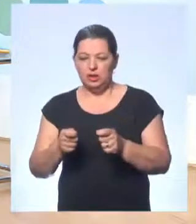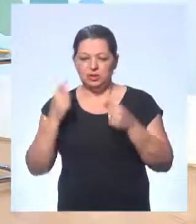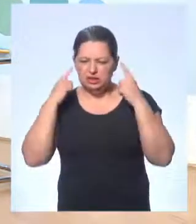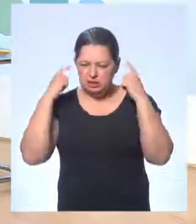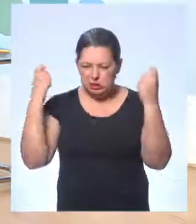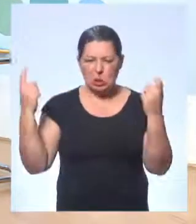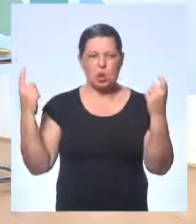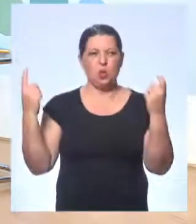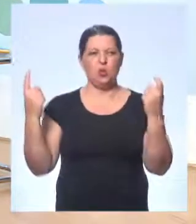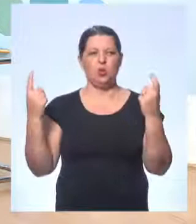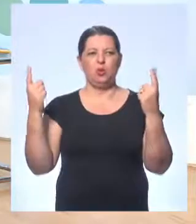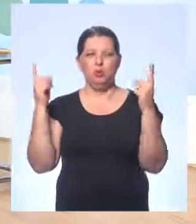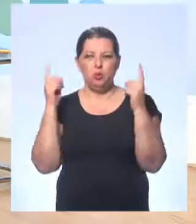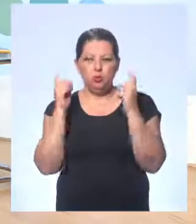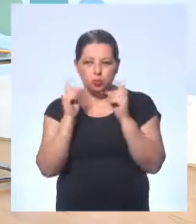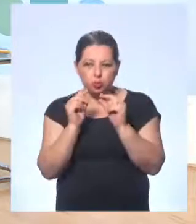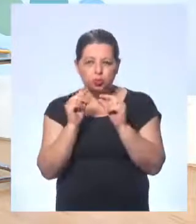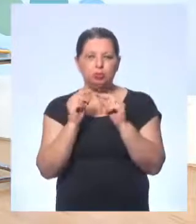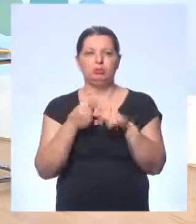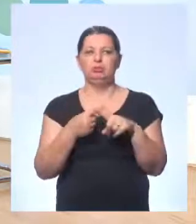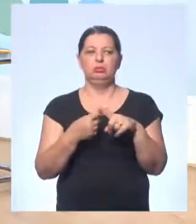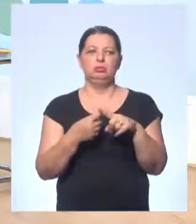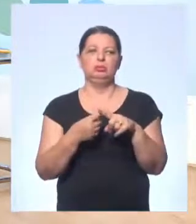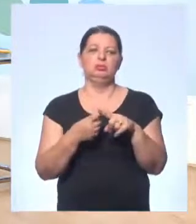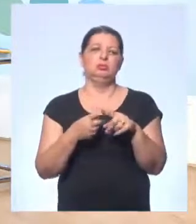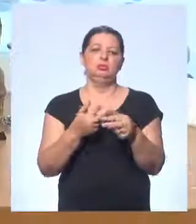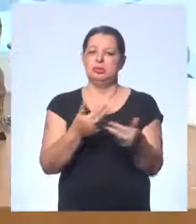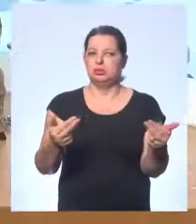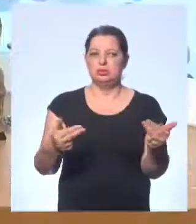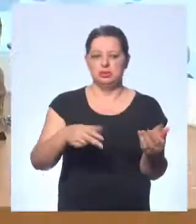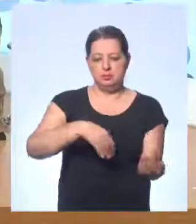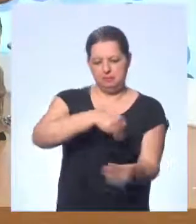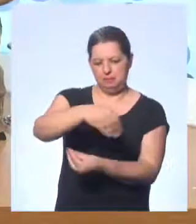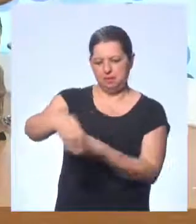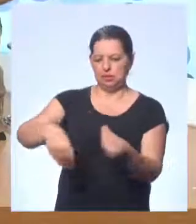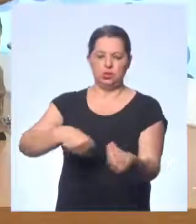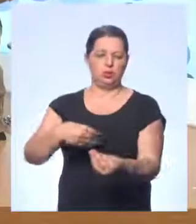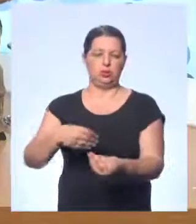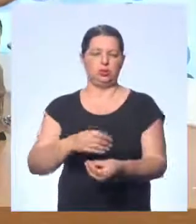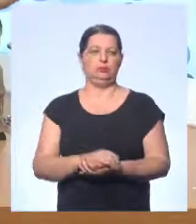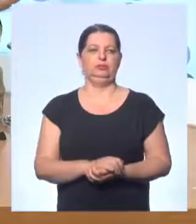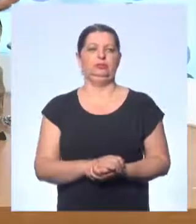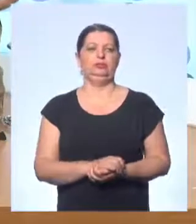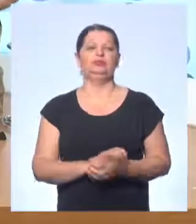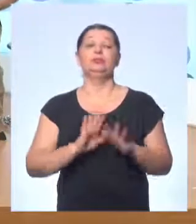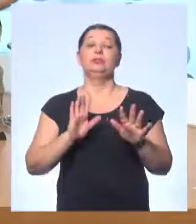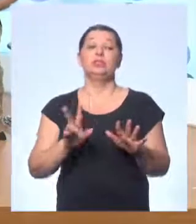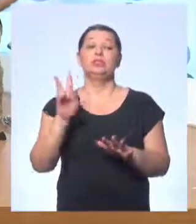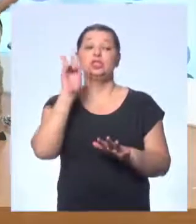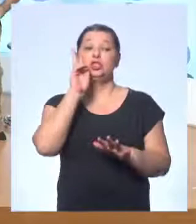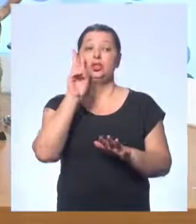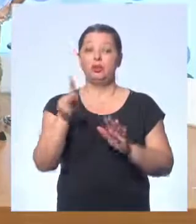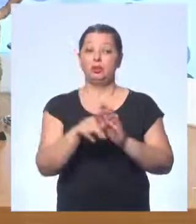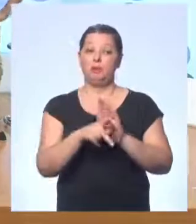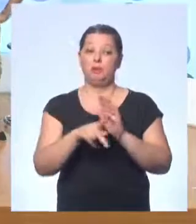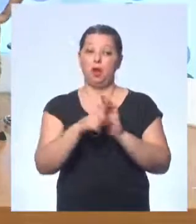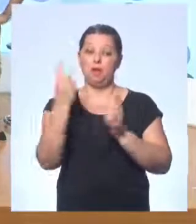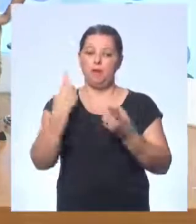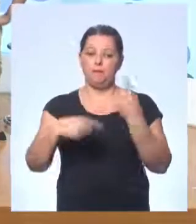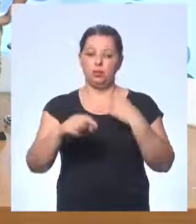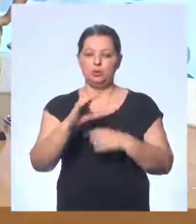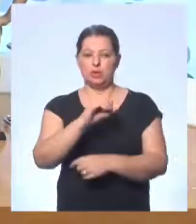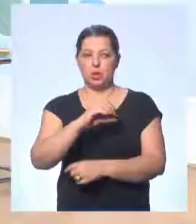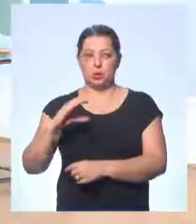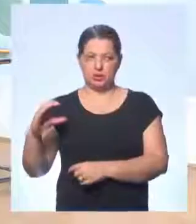essas coisas inoportunas, né? Só que na história da música do Ocidente, com o passar